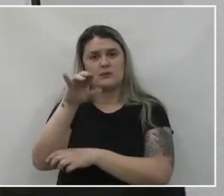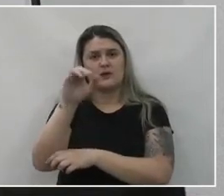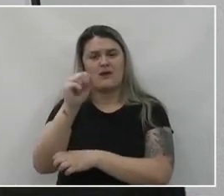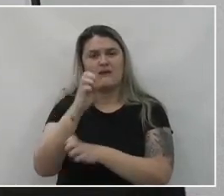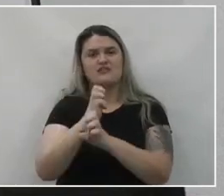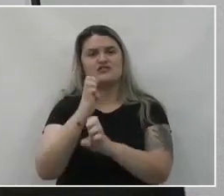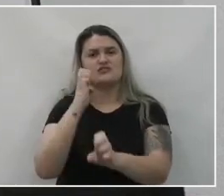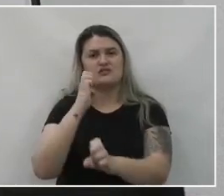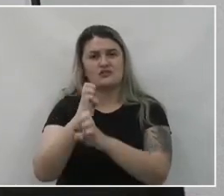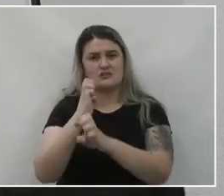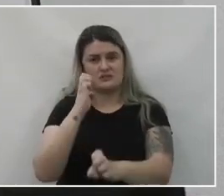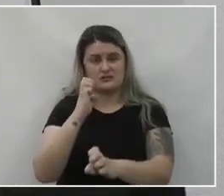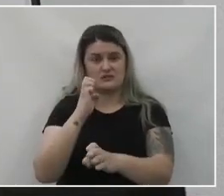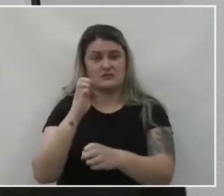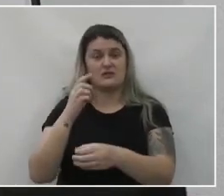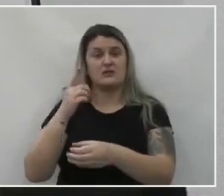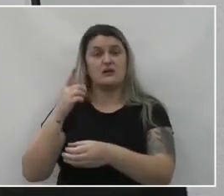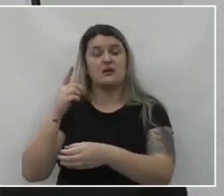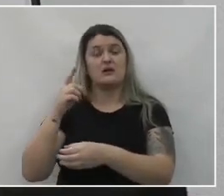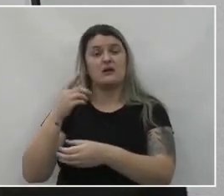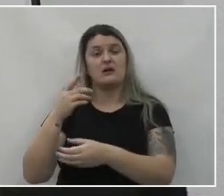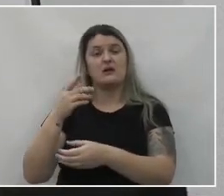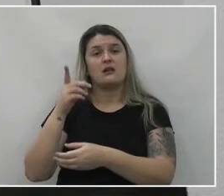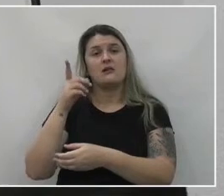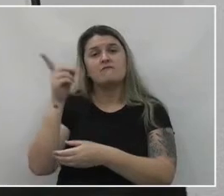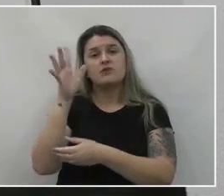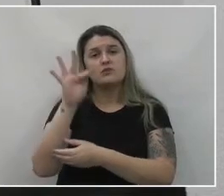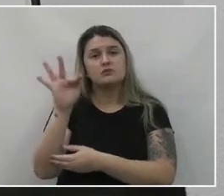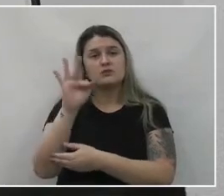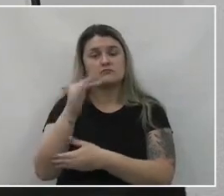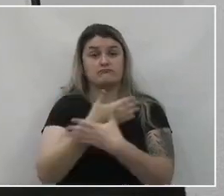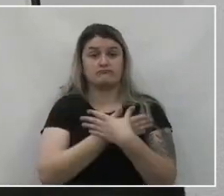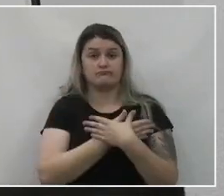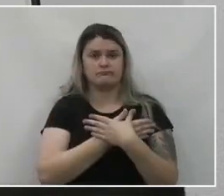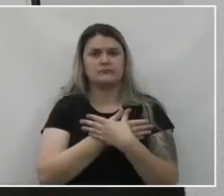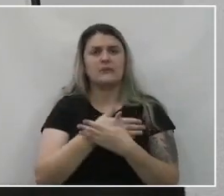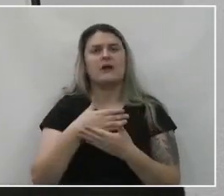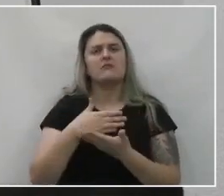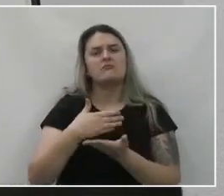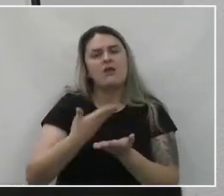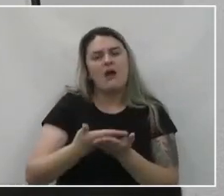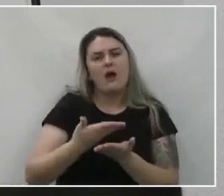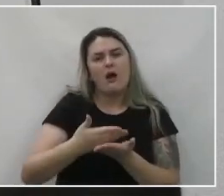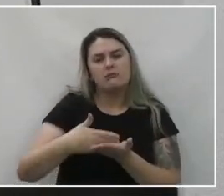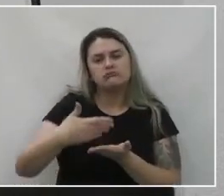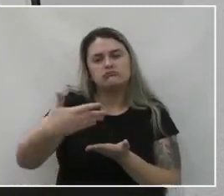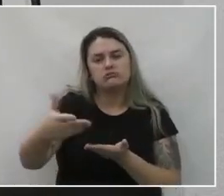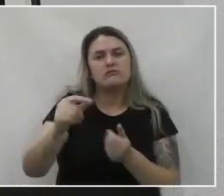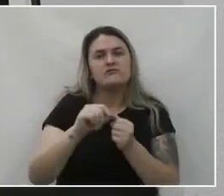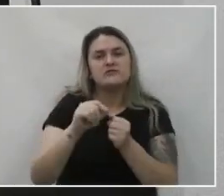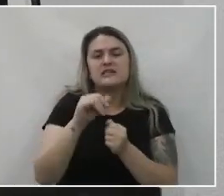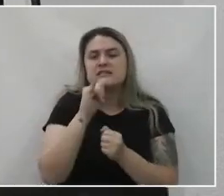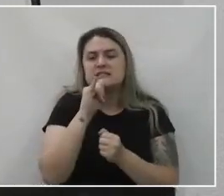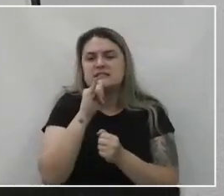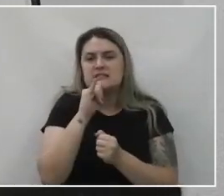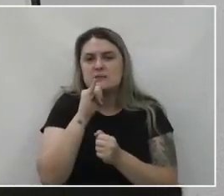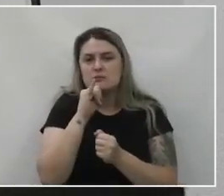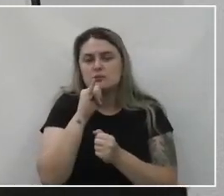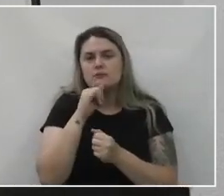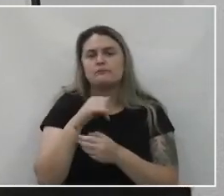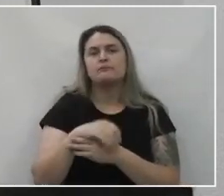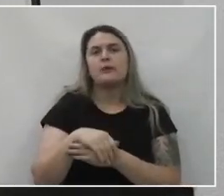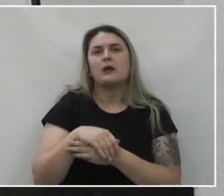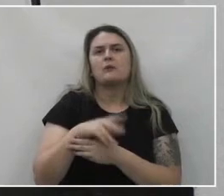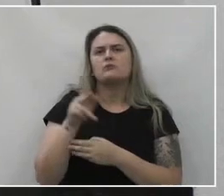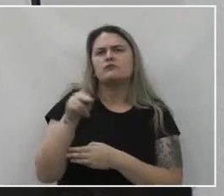do Centro Universitário Vale do Iguaçu. Nesse vídeo, durante sua aula, para exemplificar uma situação profissional, o